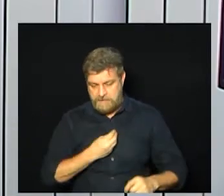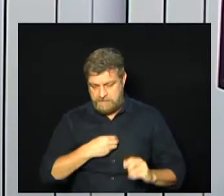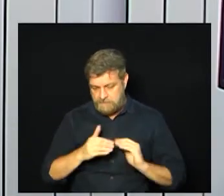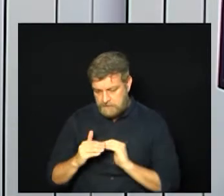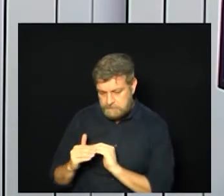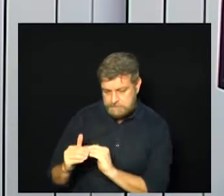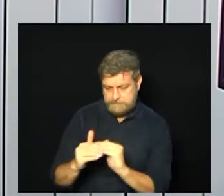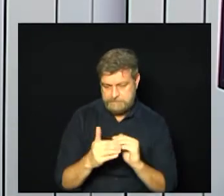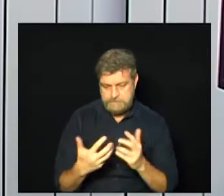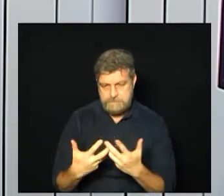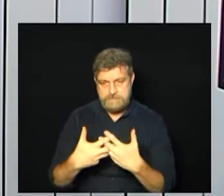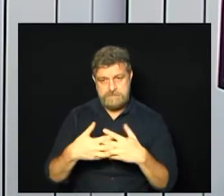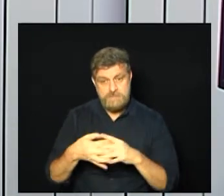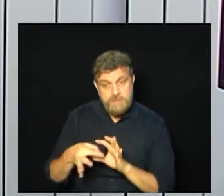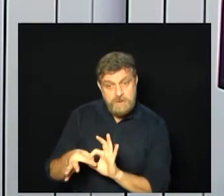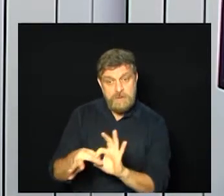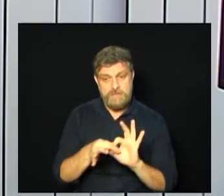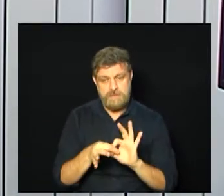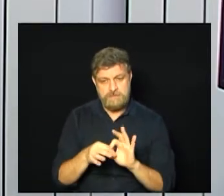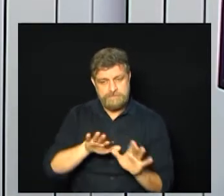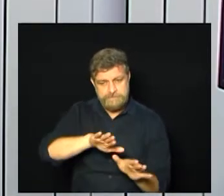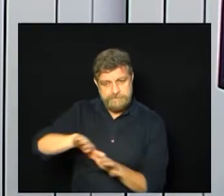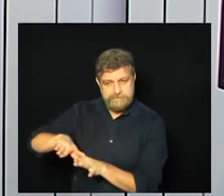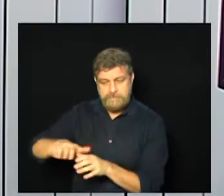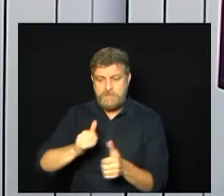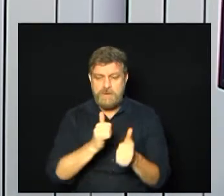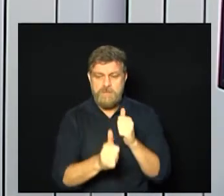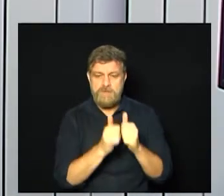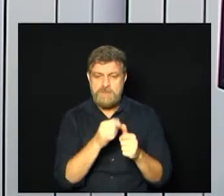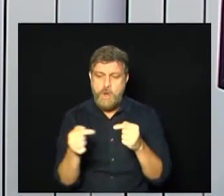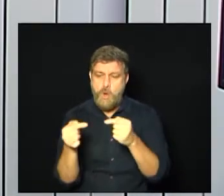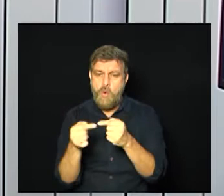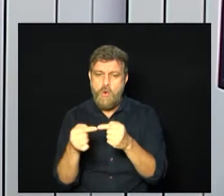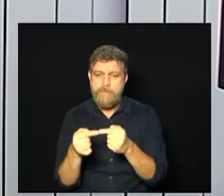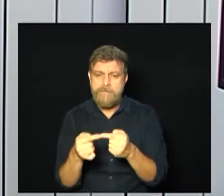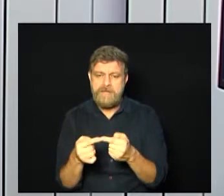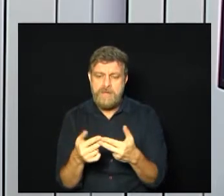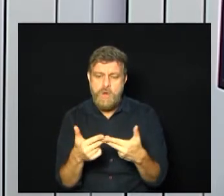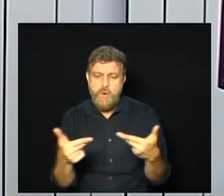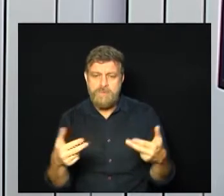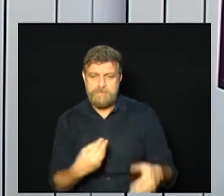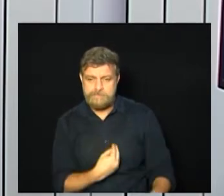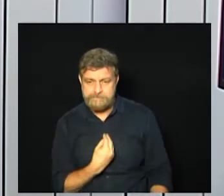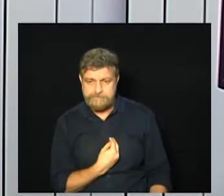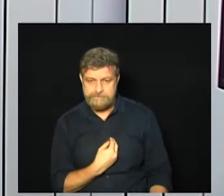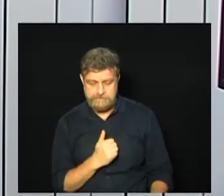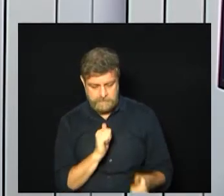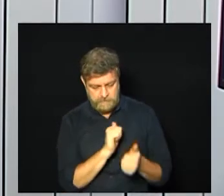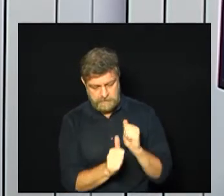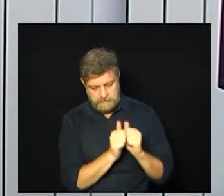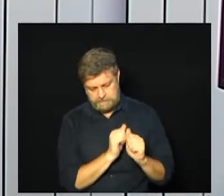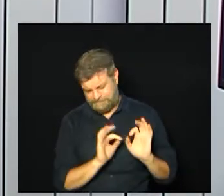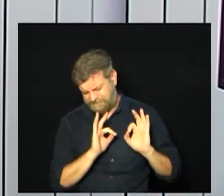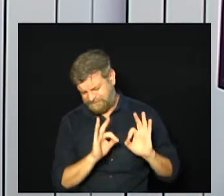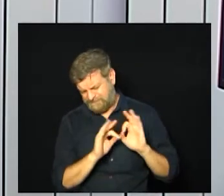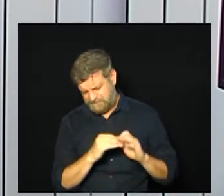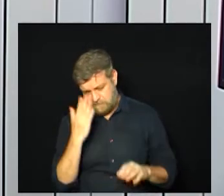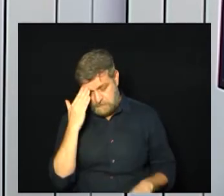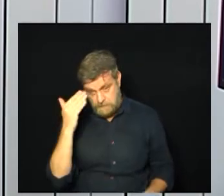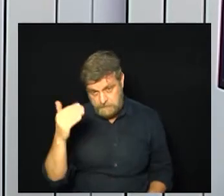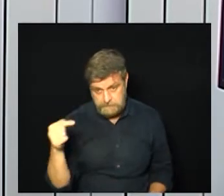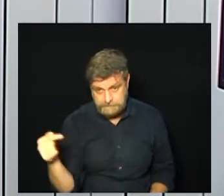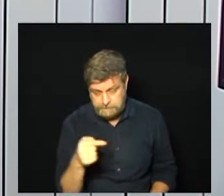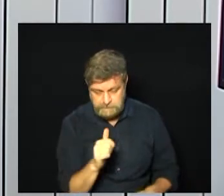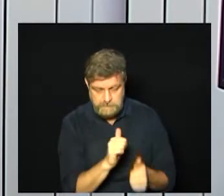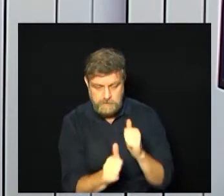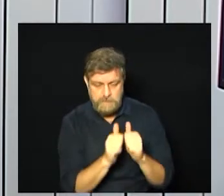Você relaciona o futebol com outras coisas da vida, esse esporte que é tão fantástico, popular, ele serve